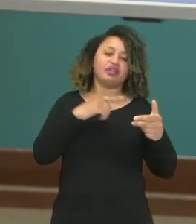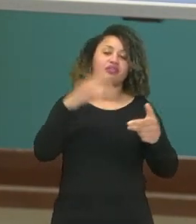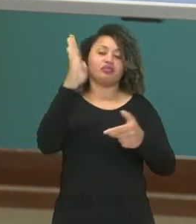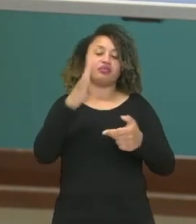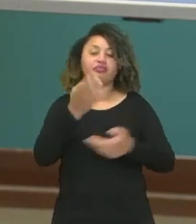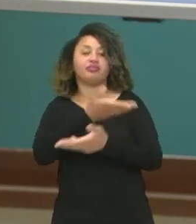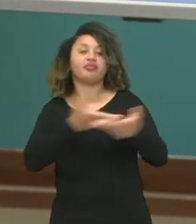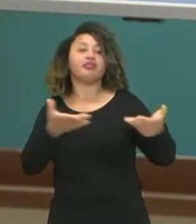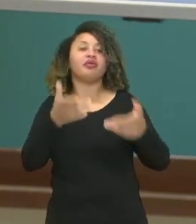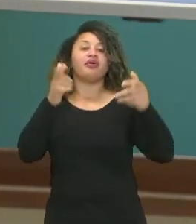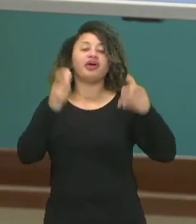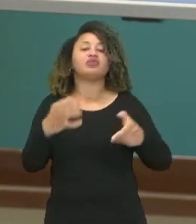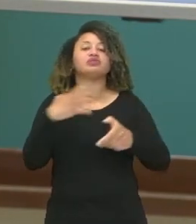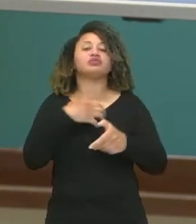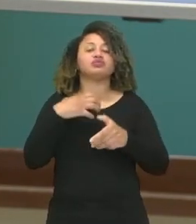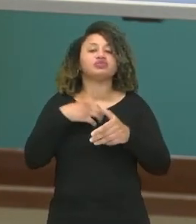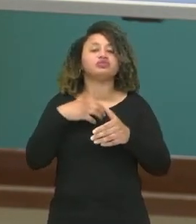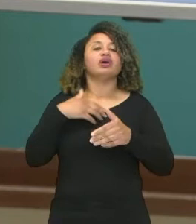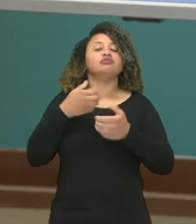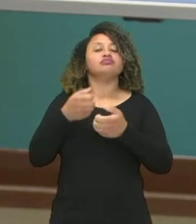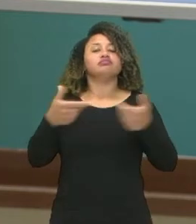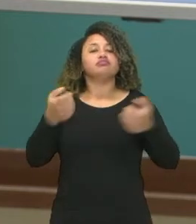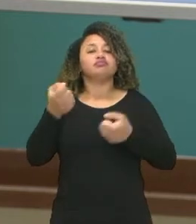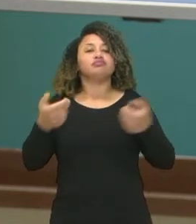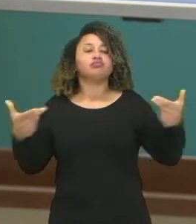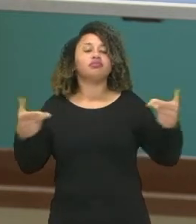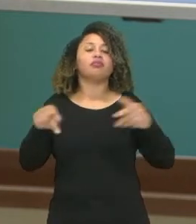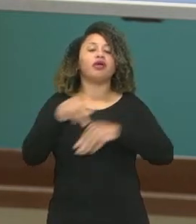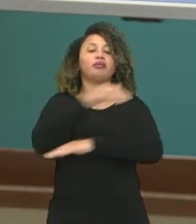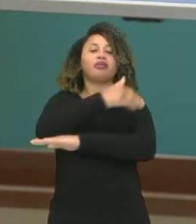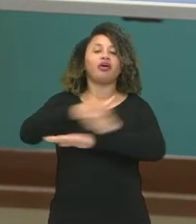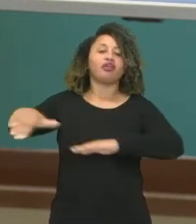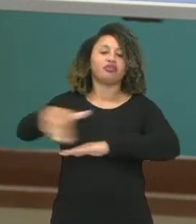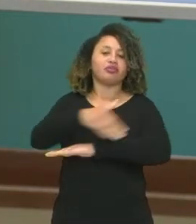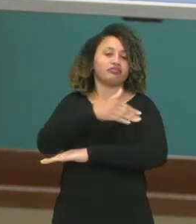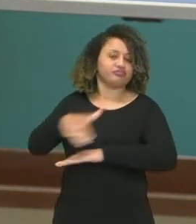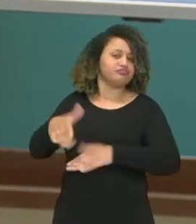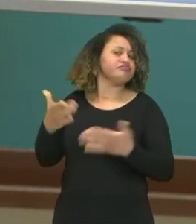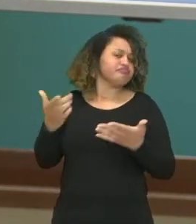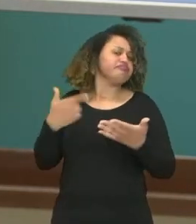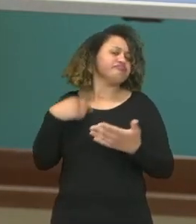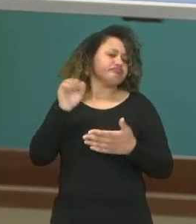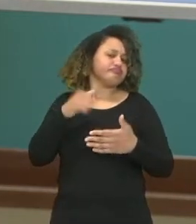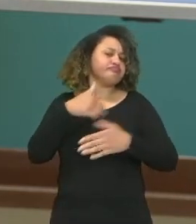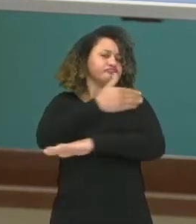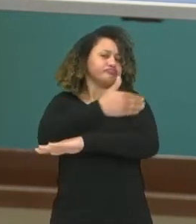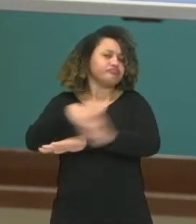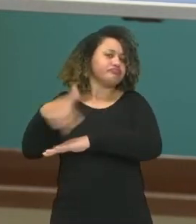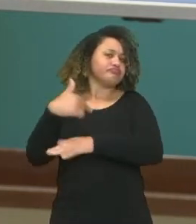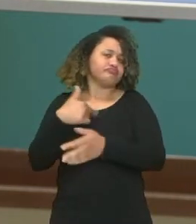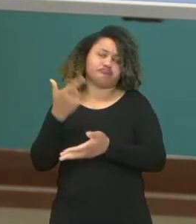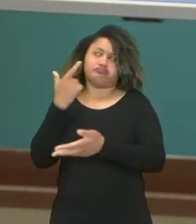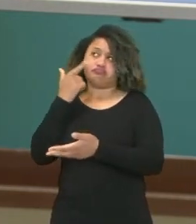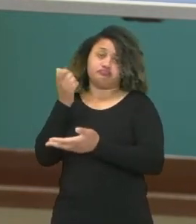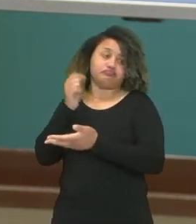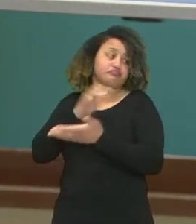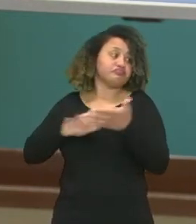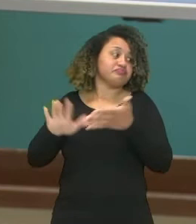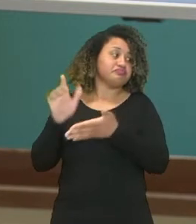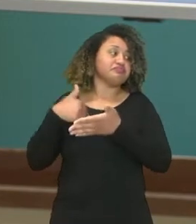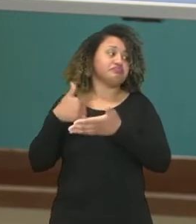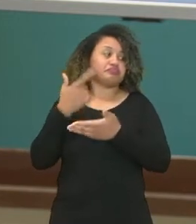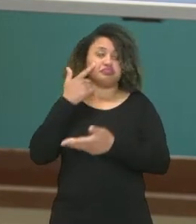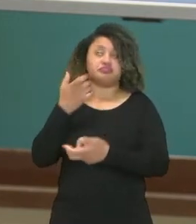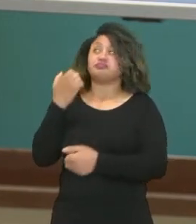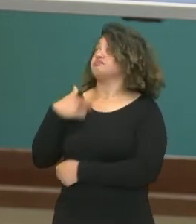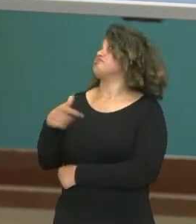circula no modelo de transporte rodoviário, estradas. Sim, como essa da imagem. O modelo